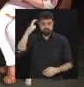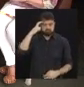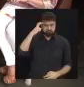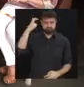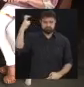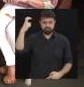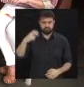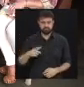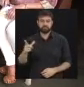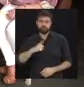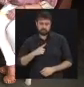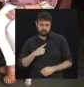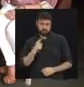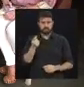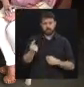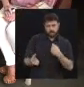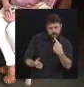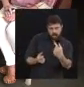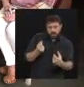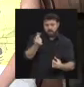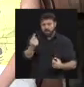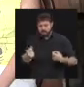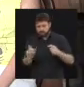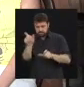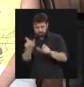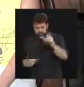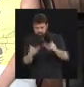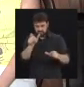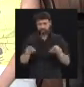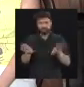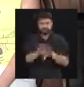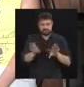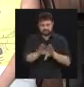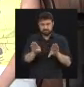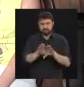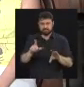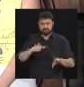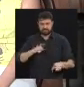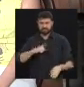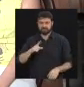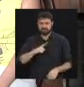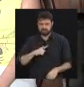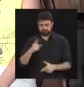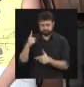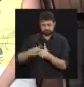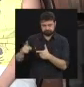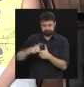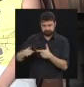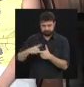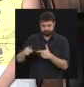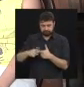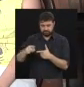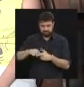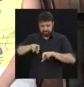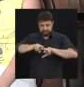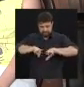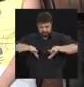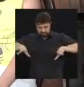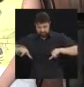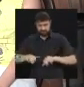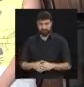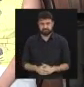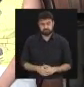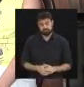intelectual. Tem alguns casos, como a gente estava falando, que afetam diferentes áreas do corpo.